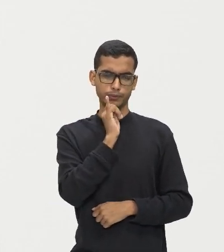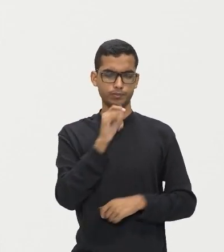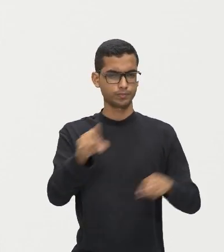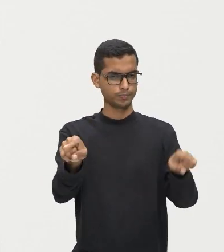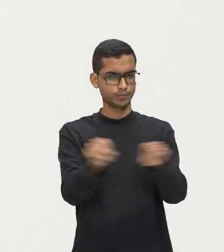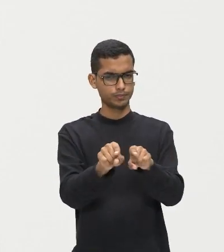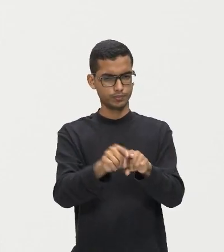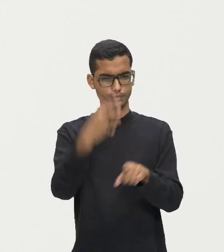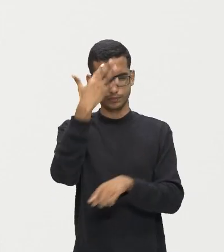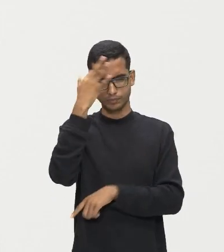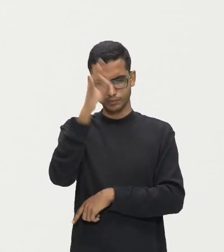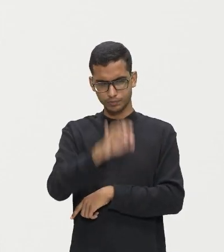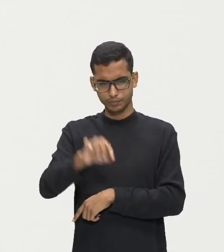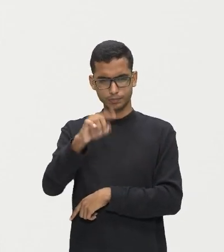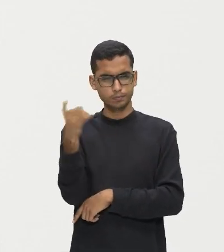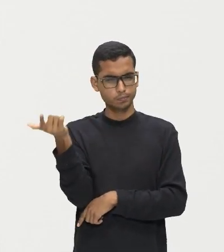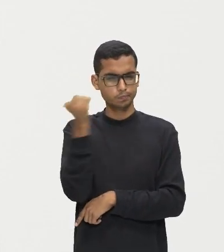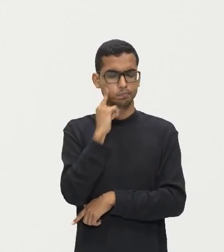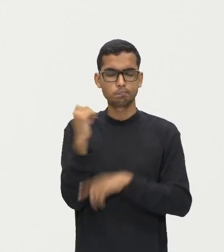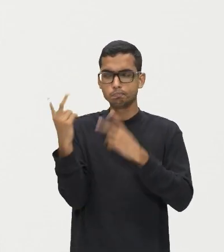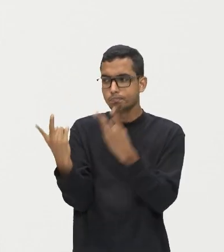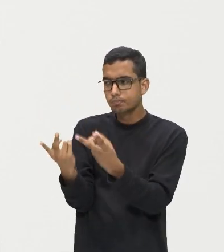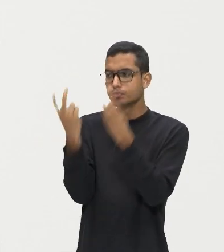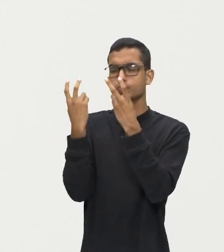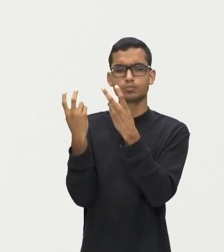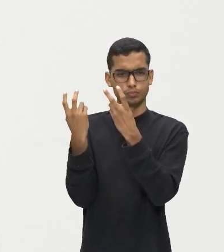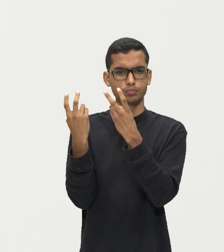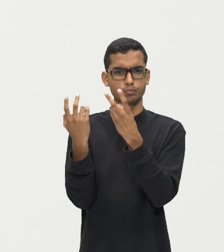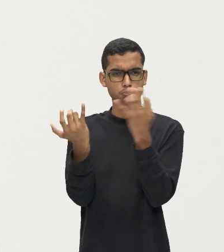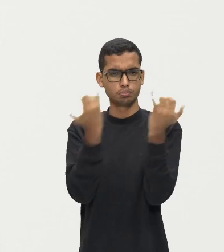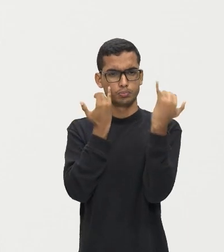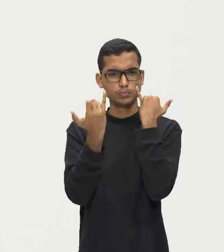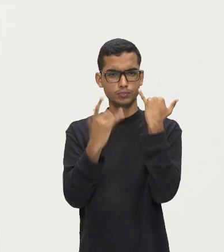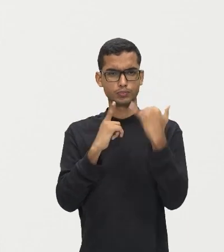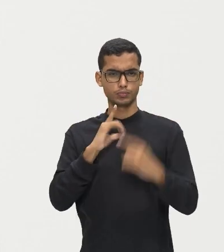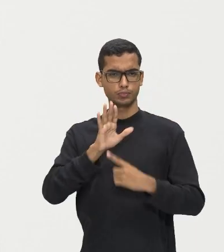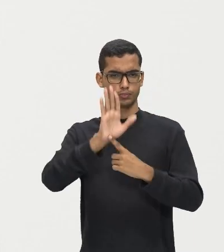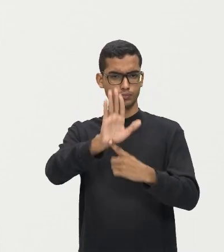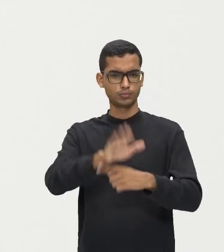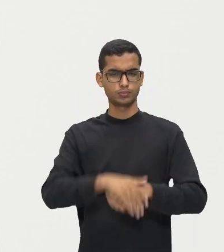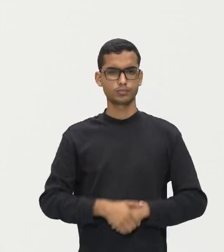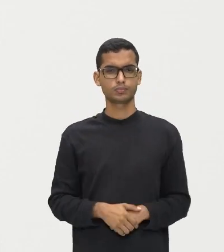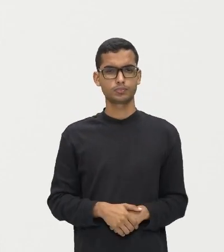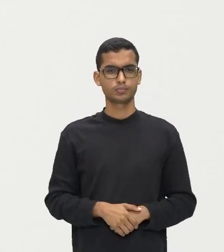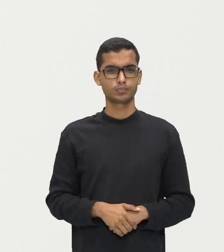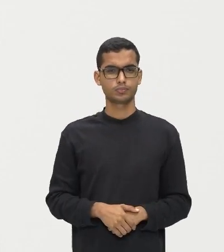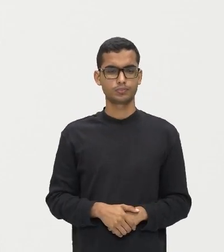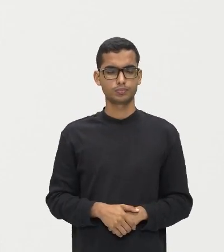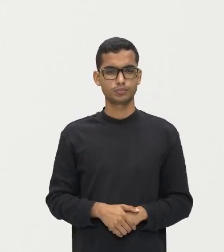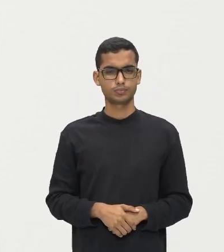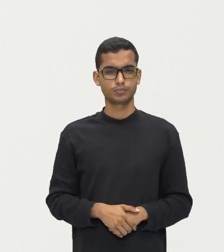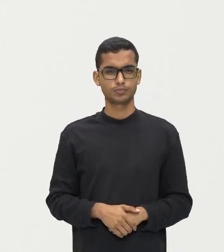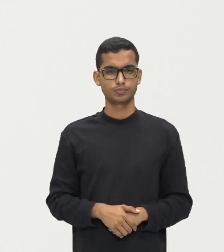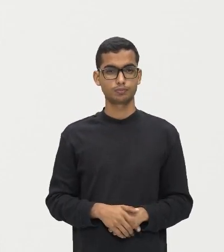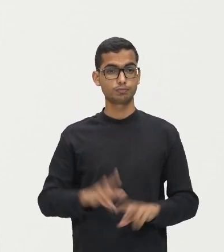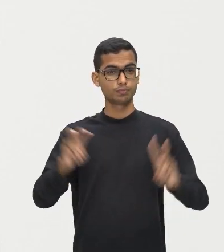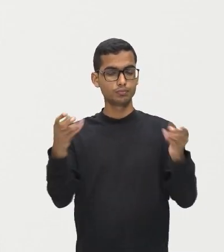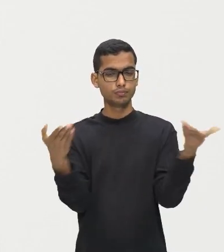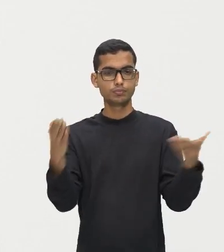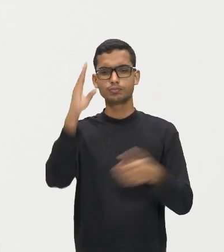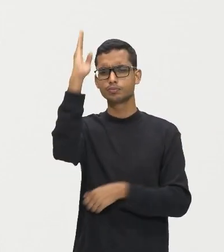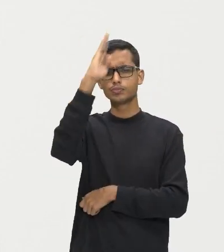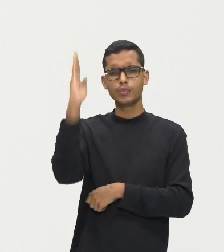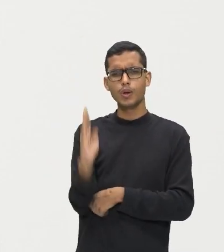todos vocês vão saber identificar todas as informações sozinhos. Então, nosso tema agora, qual